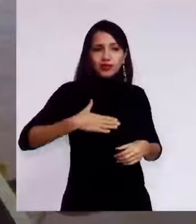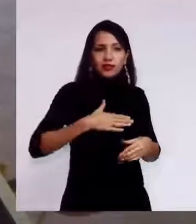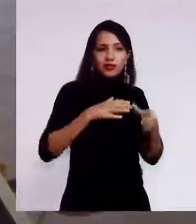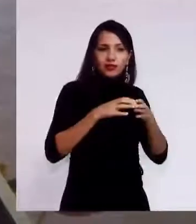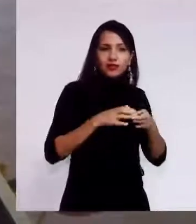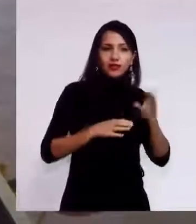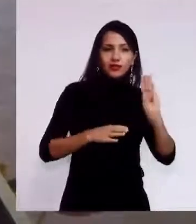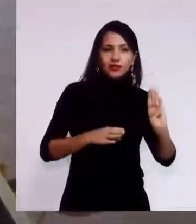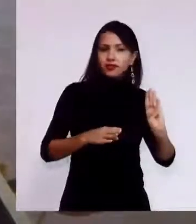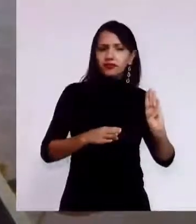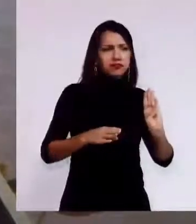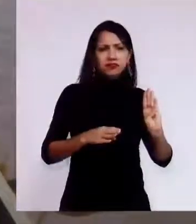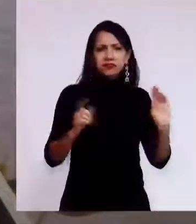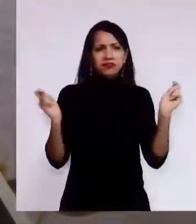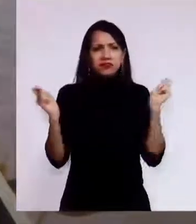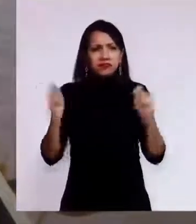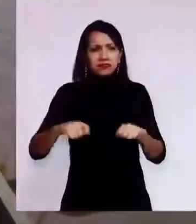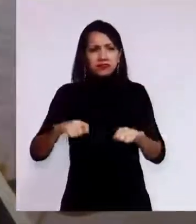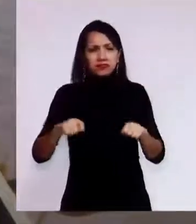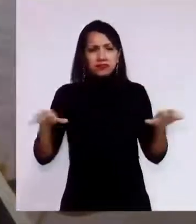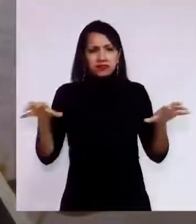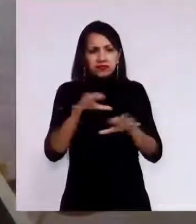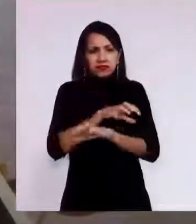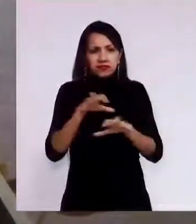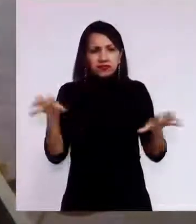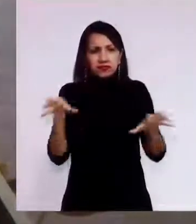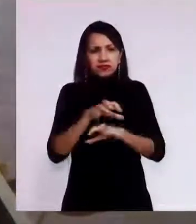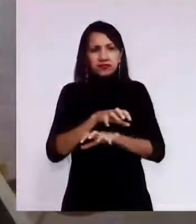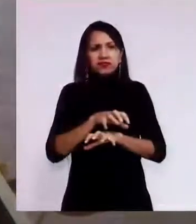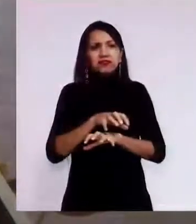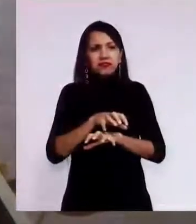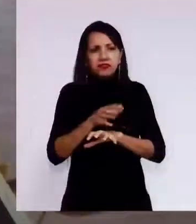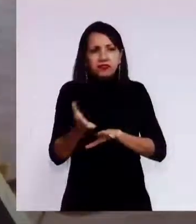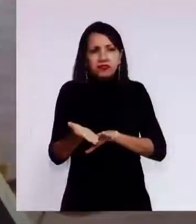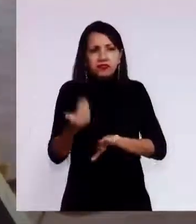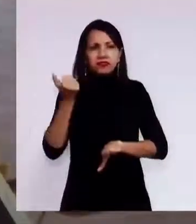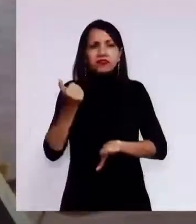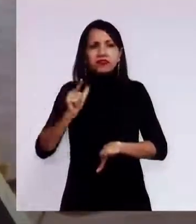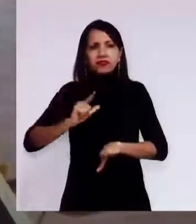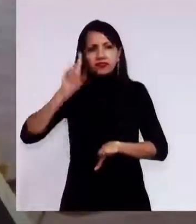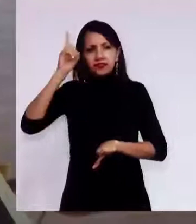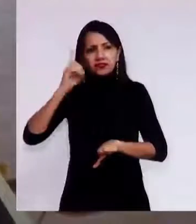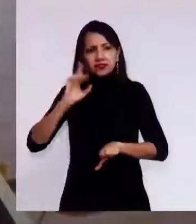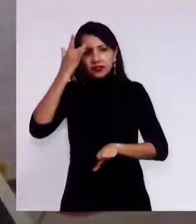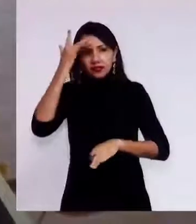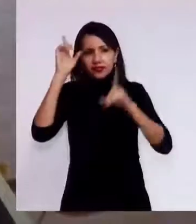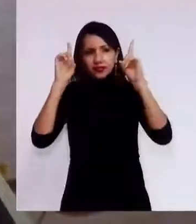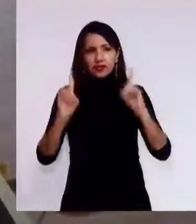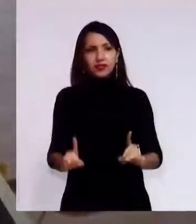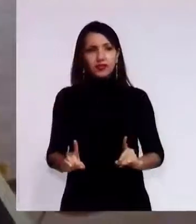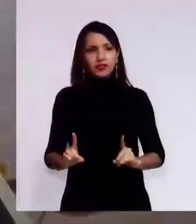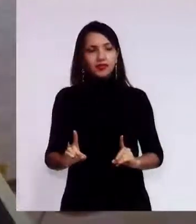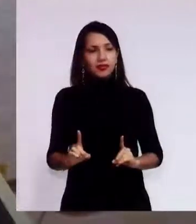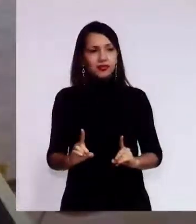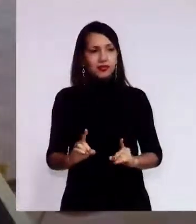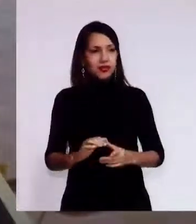uma possível manobra para retirar direitos das pessoas com deficiência.